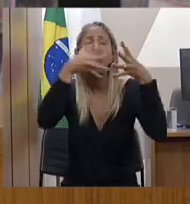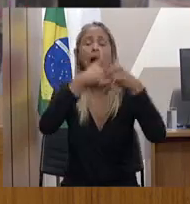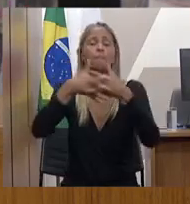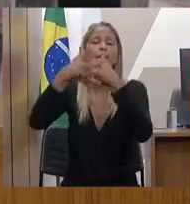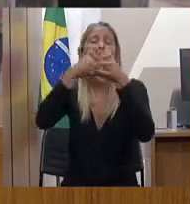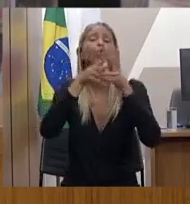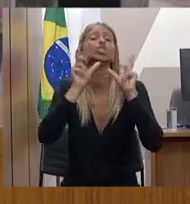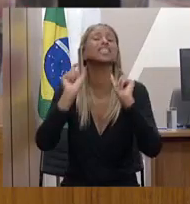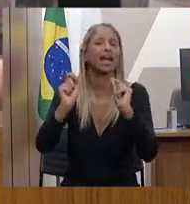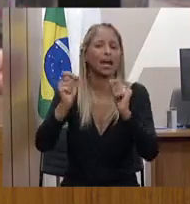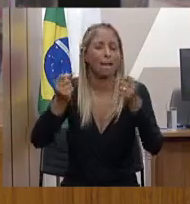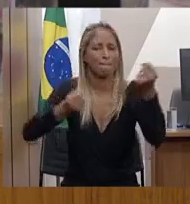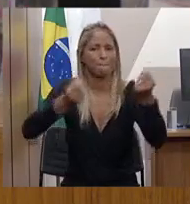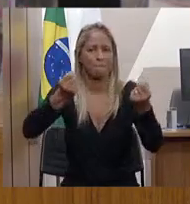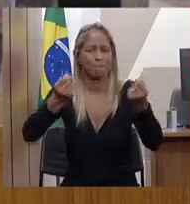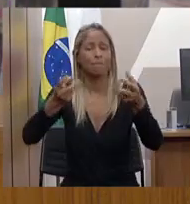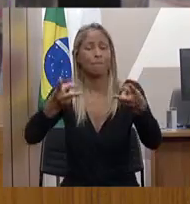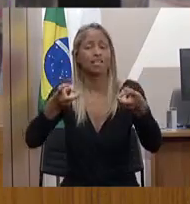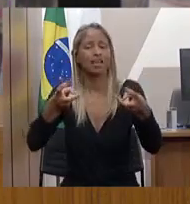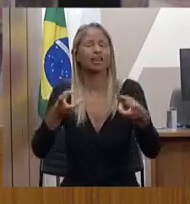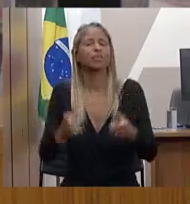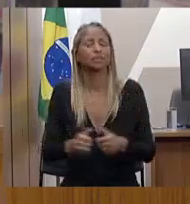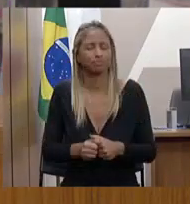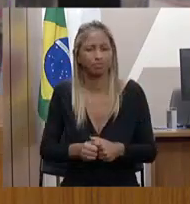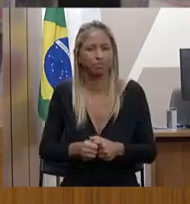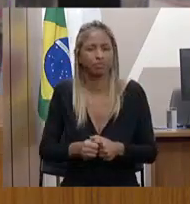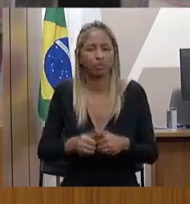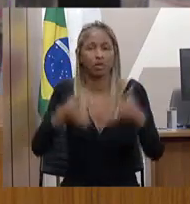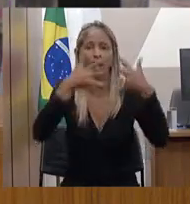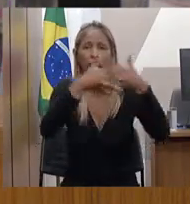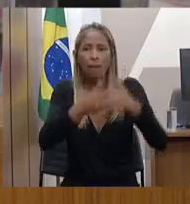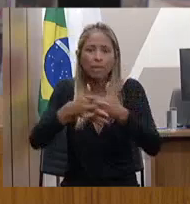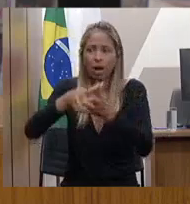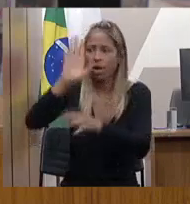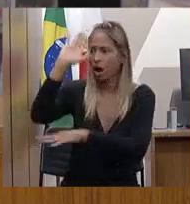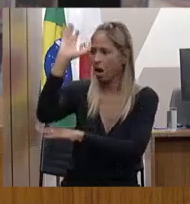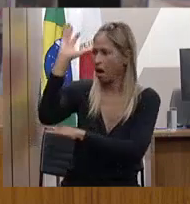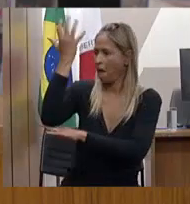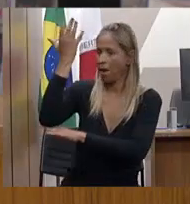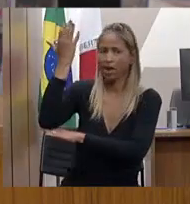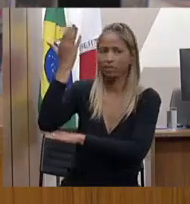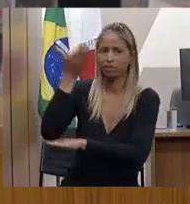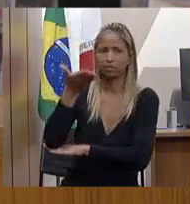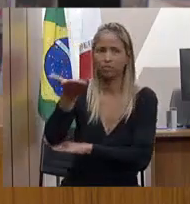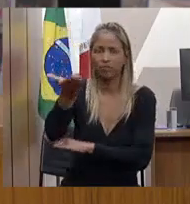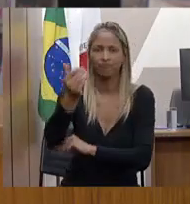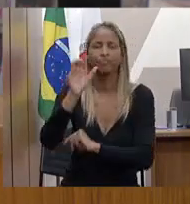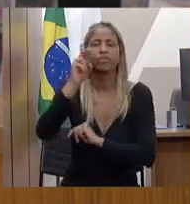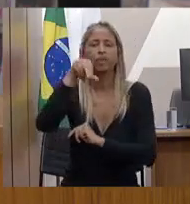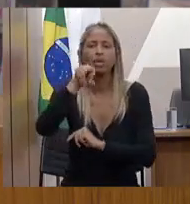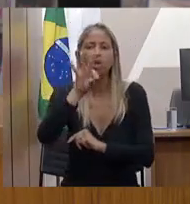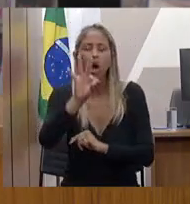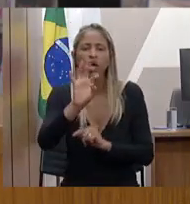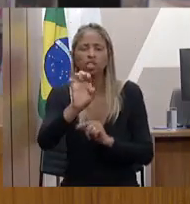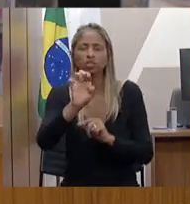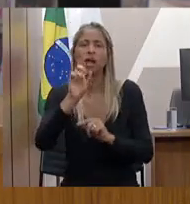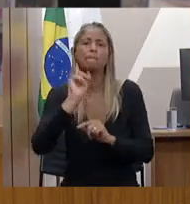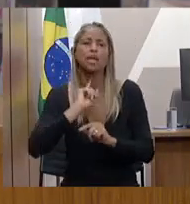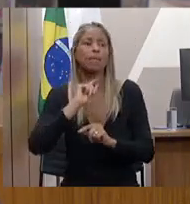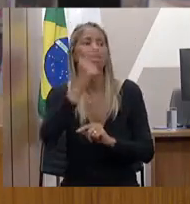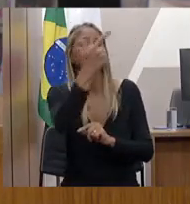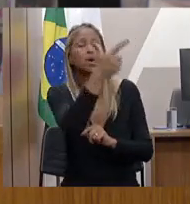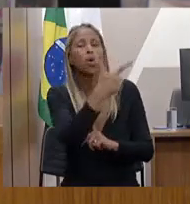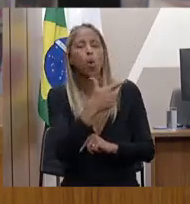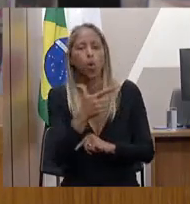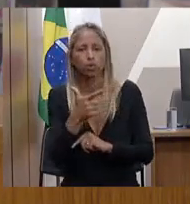mineradoras Mas podem ser né os caminhões de eucalipto no norte de Minas pode ser outras atividades então